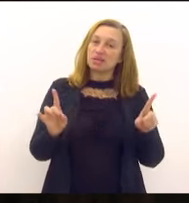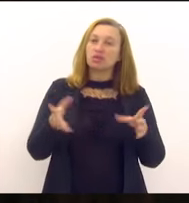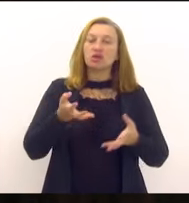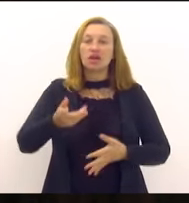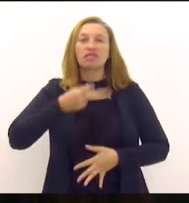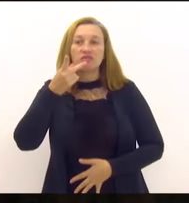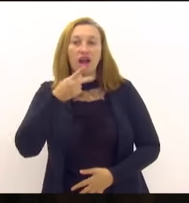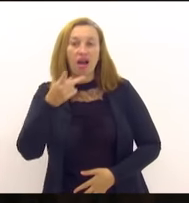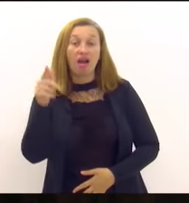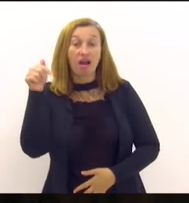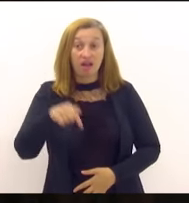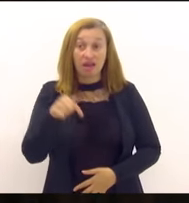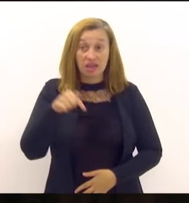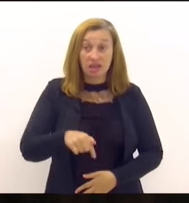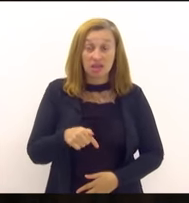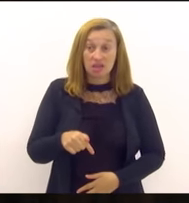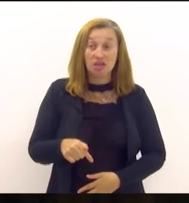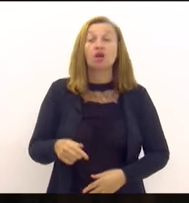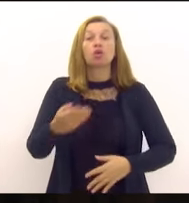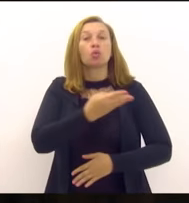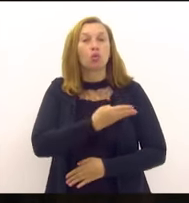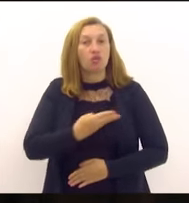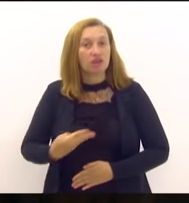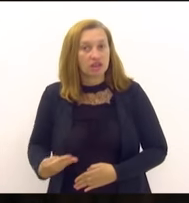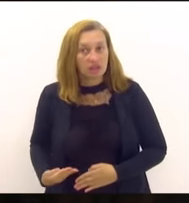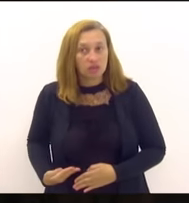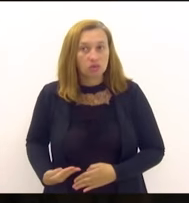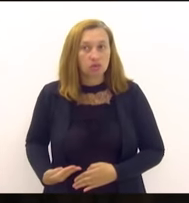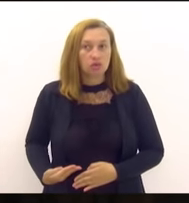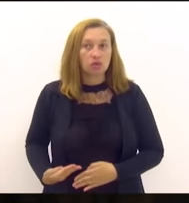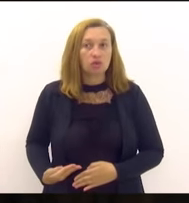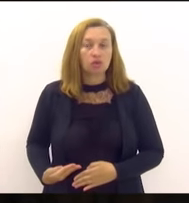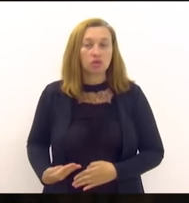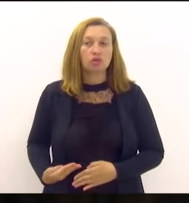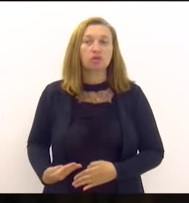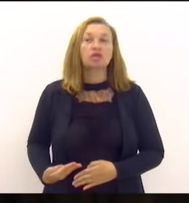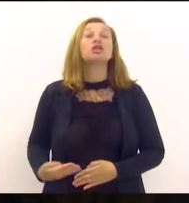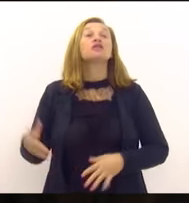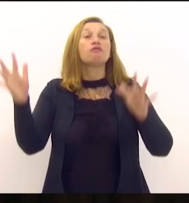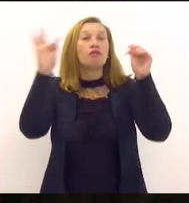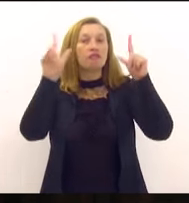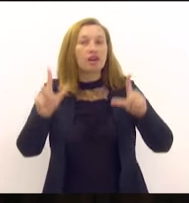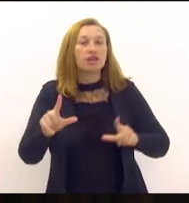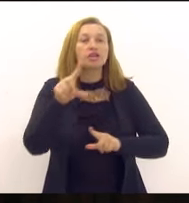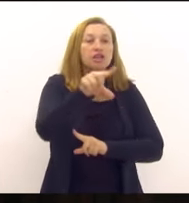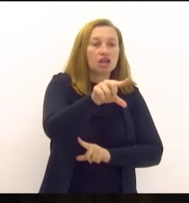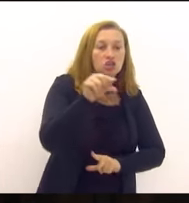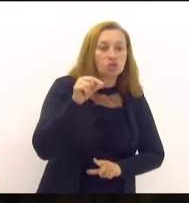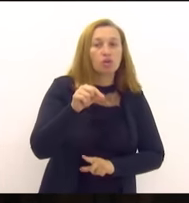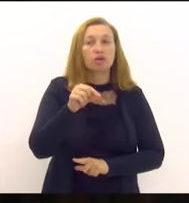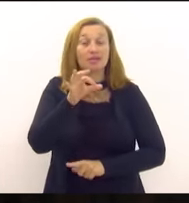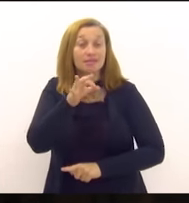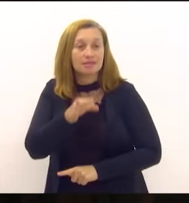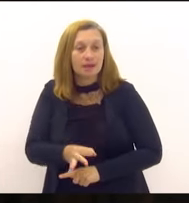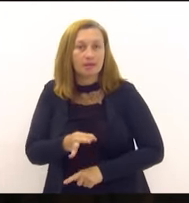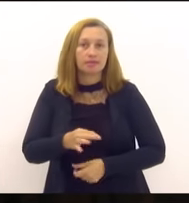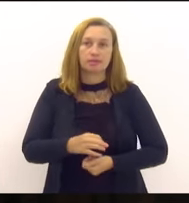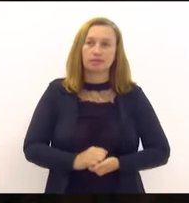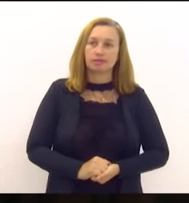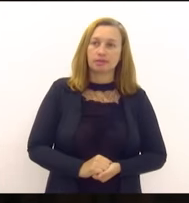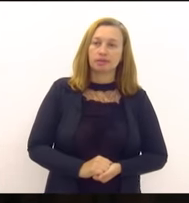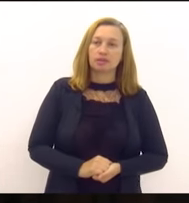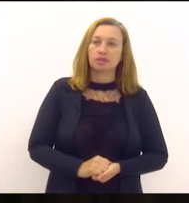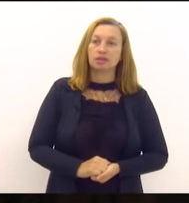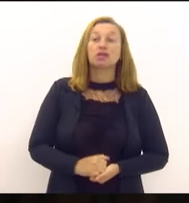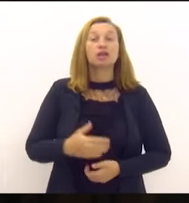aqui noticiado que o governador foi muito feliz na escolha que fez. Muito mesmo. E